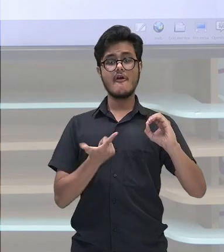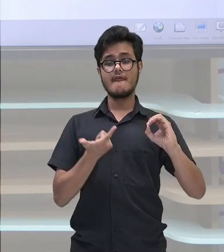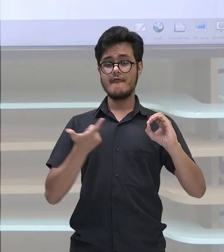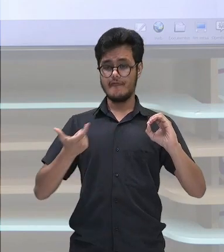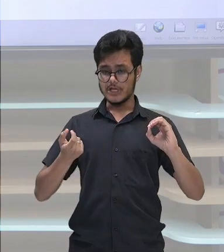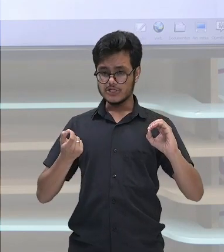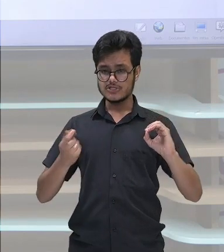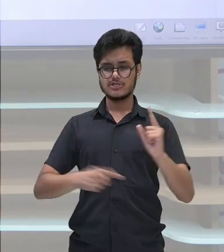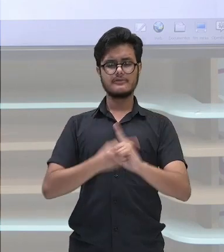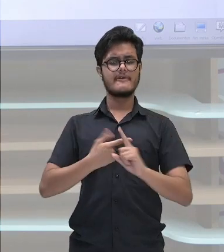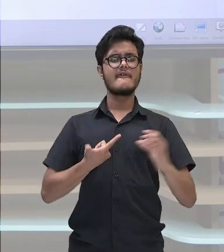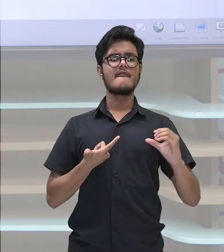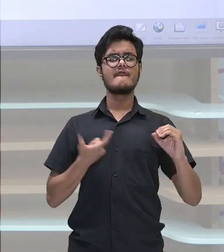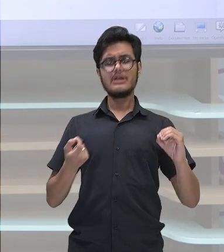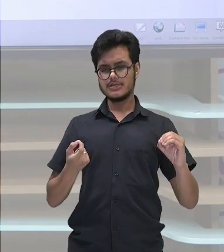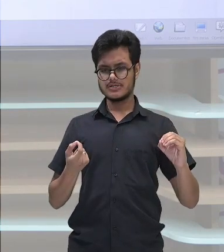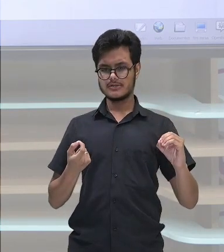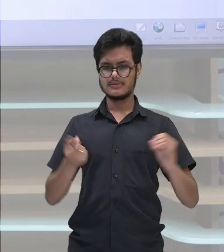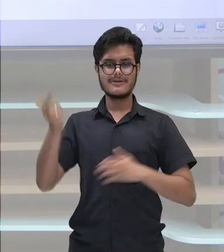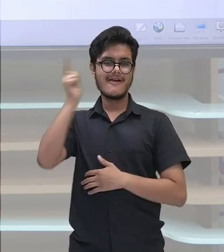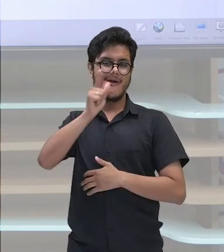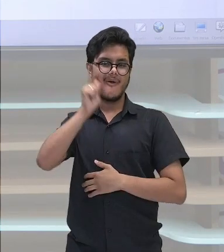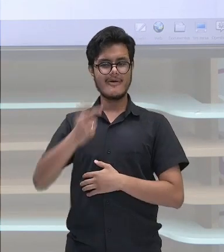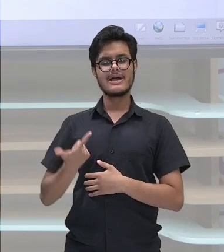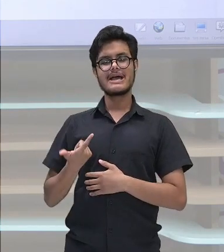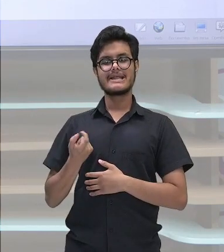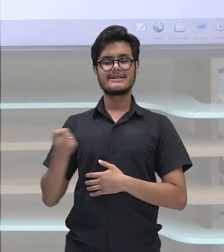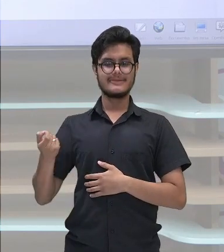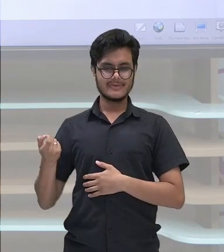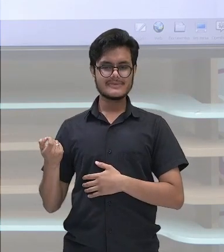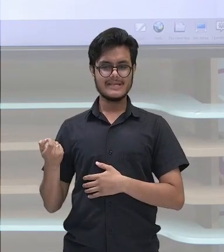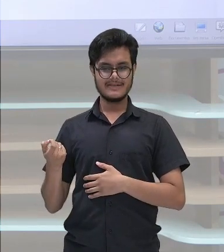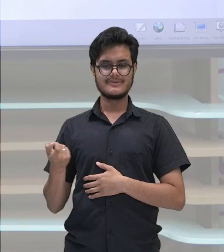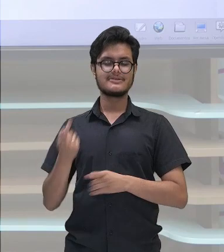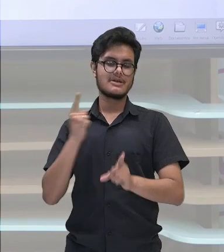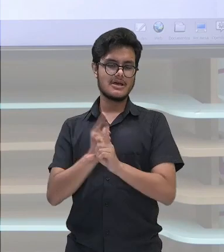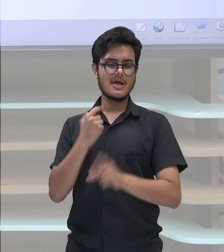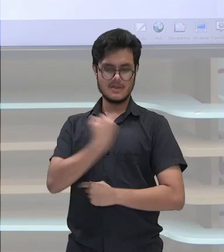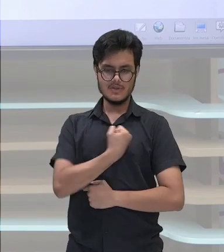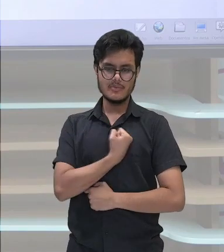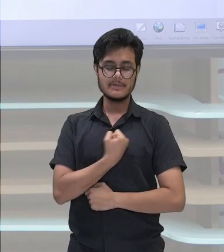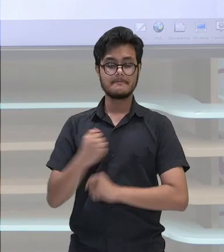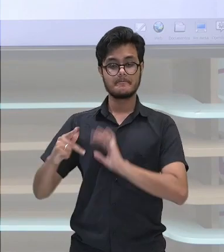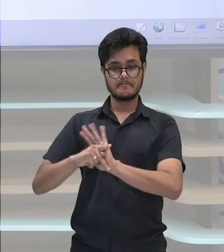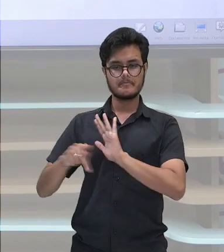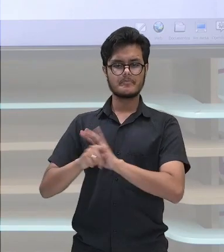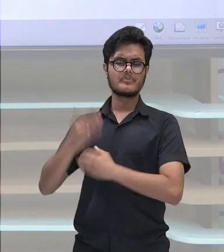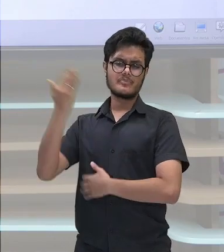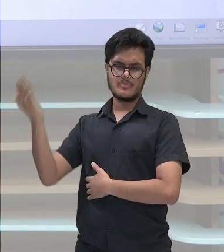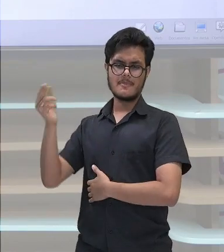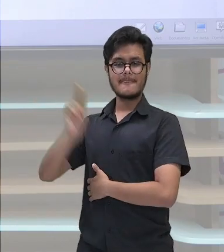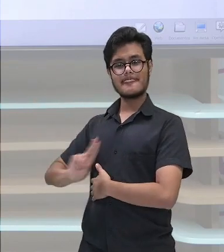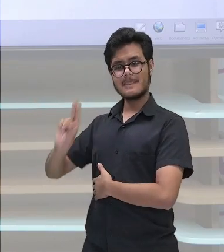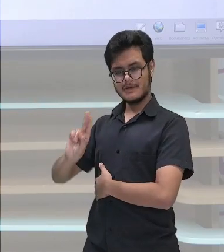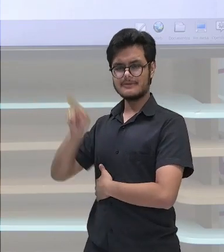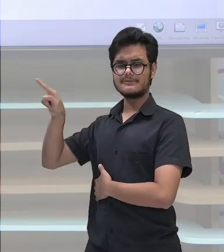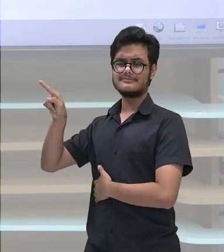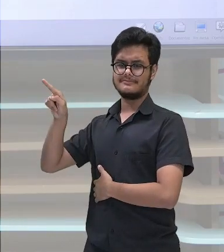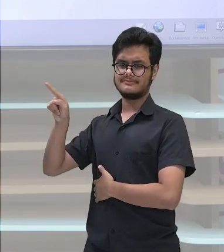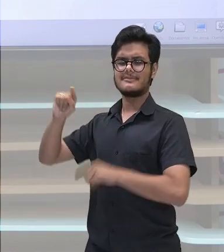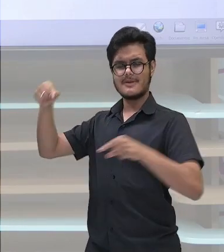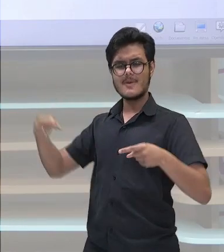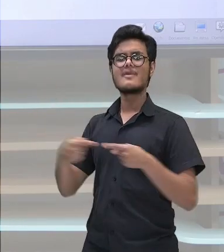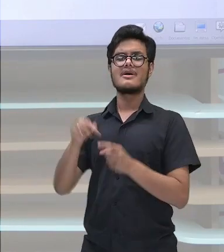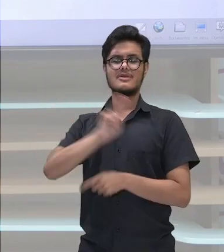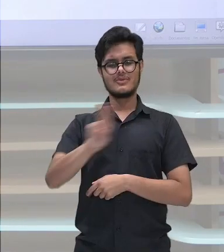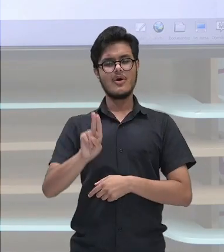sobrenomes diferentes a gente consegue tá o quê 200 opções de nome e sobrenome combinando